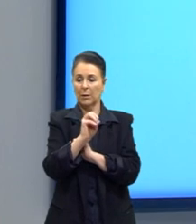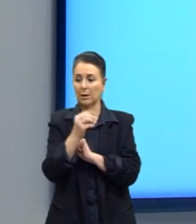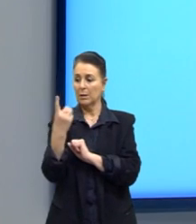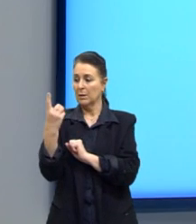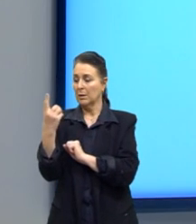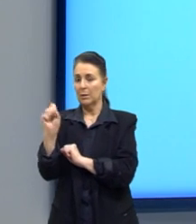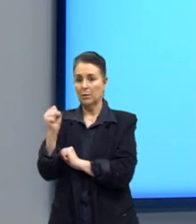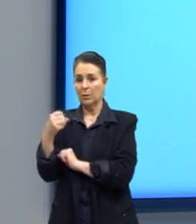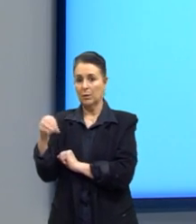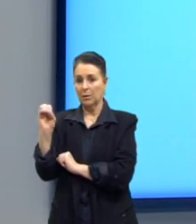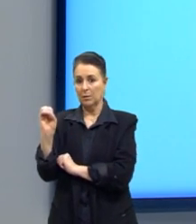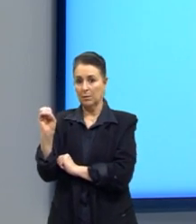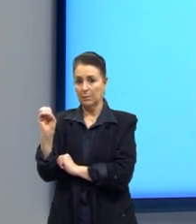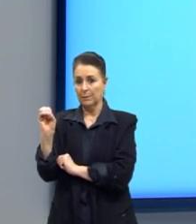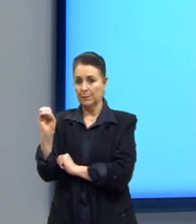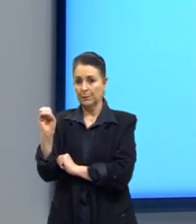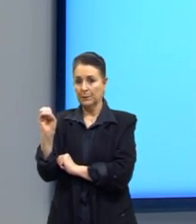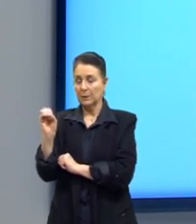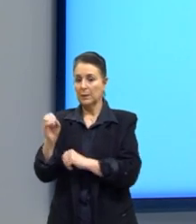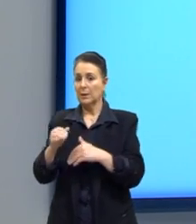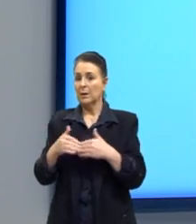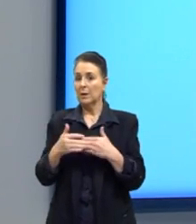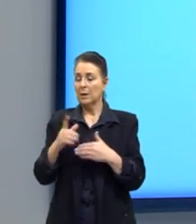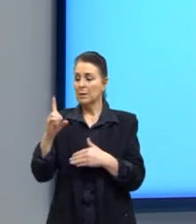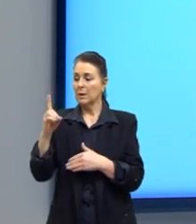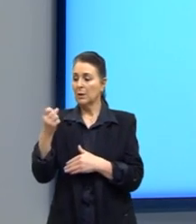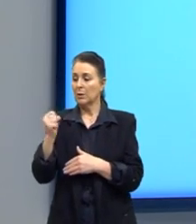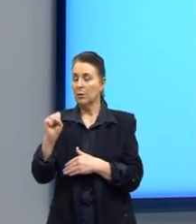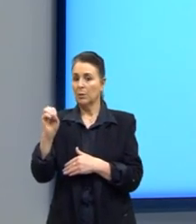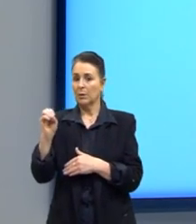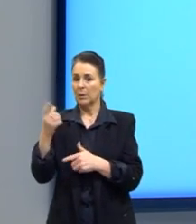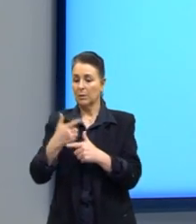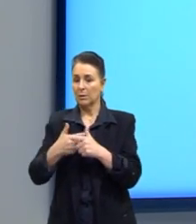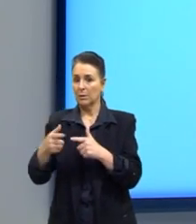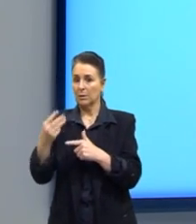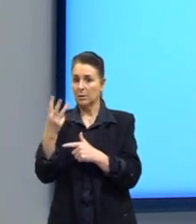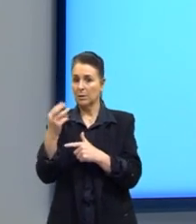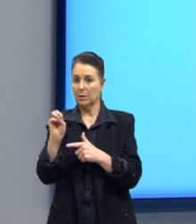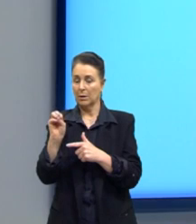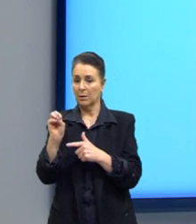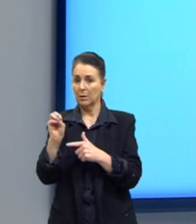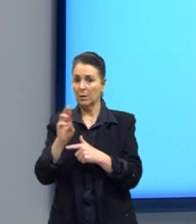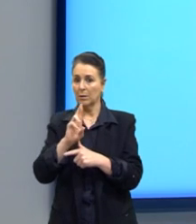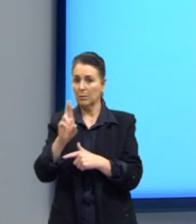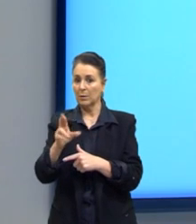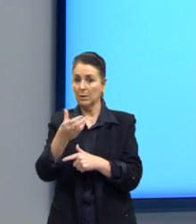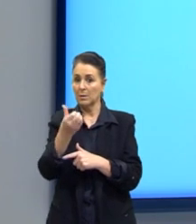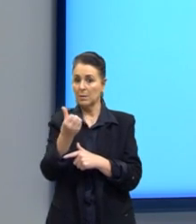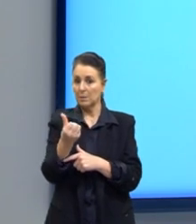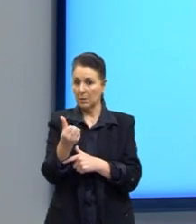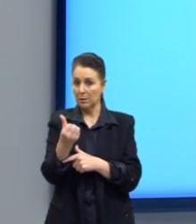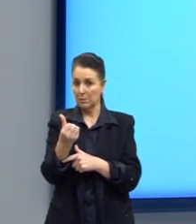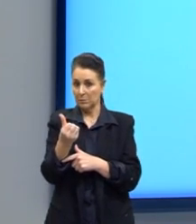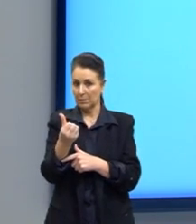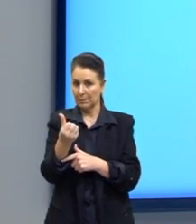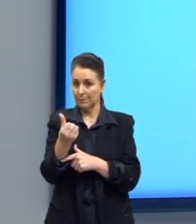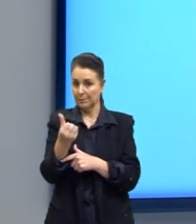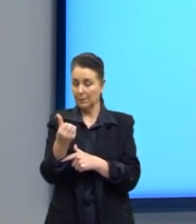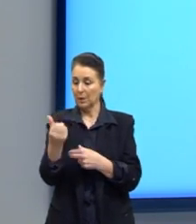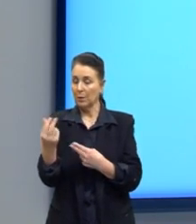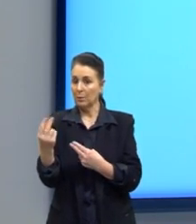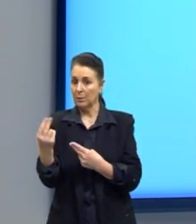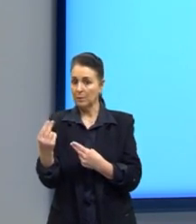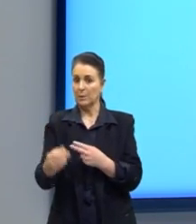180 né bom 180 / 30 resulta em 6 partes iguais Então seria